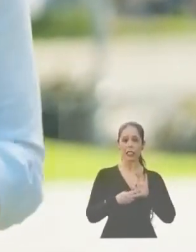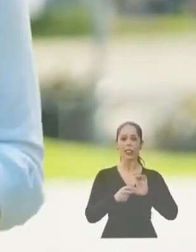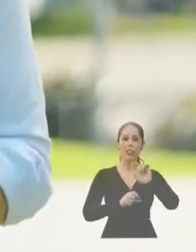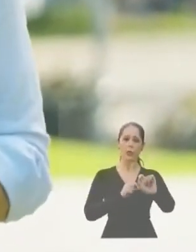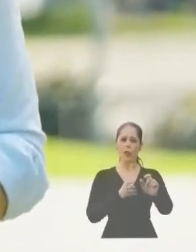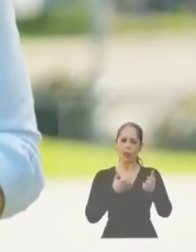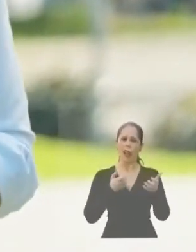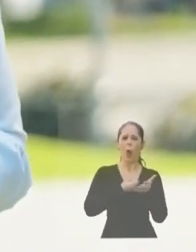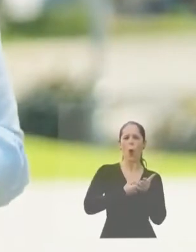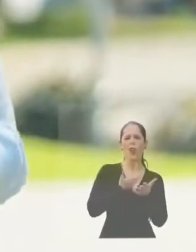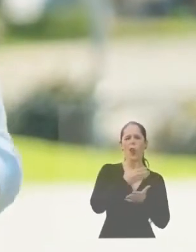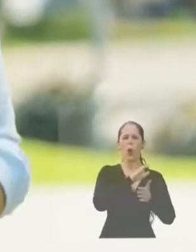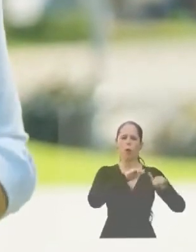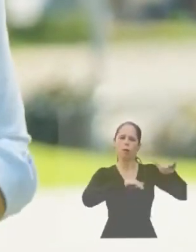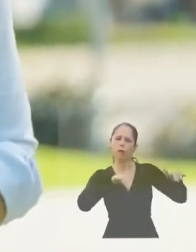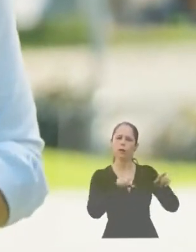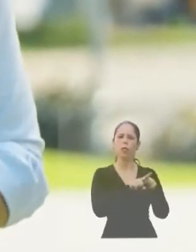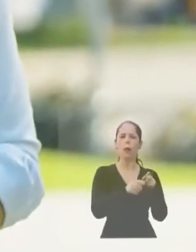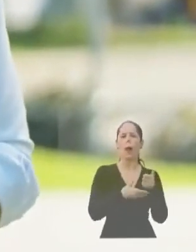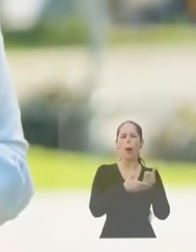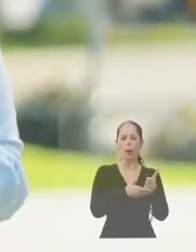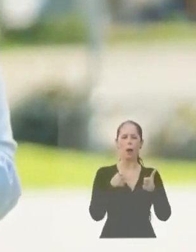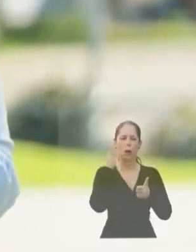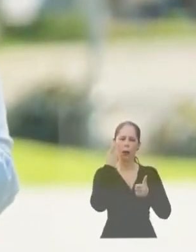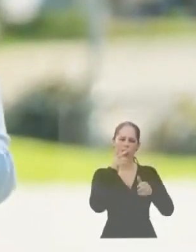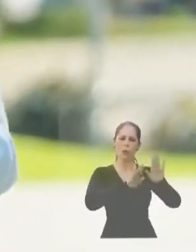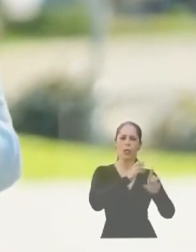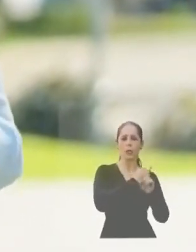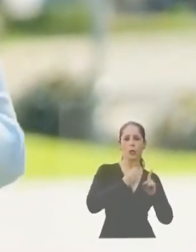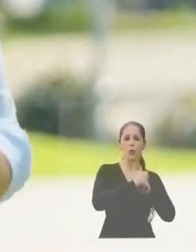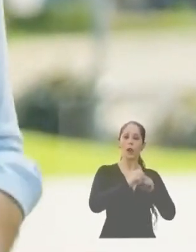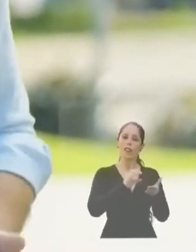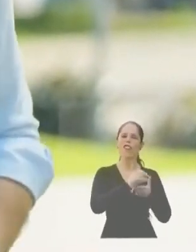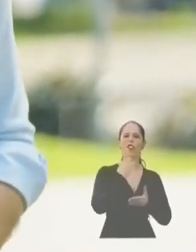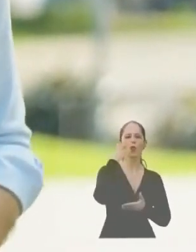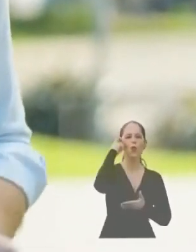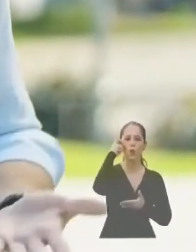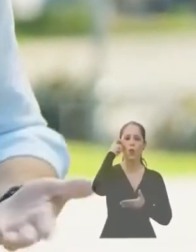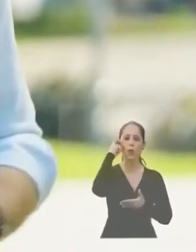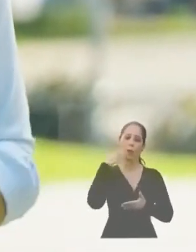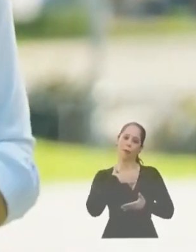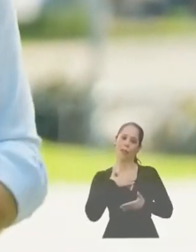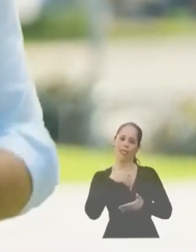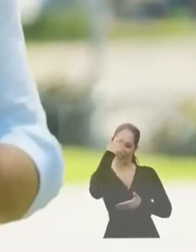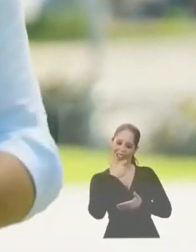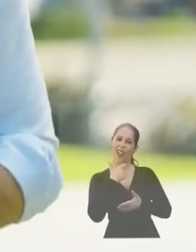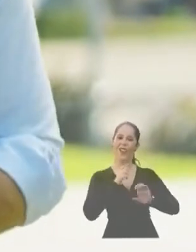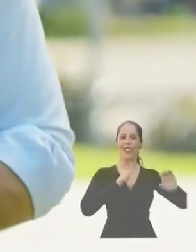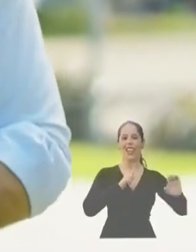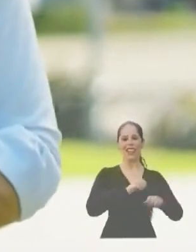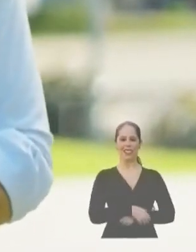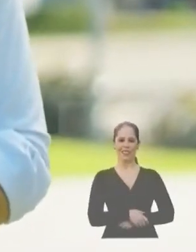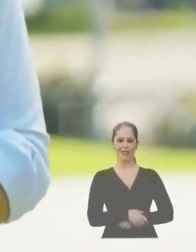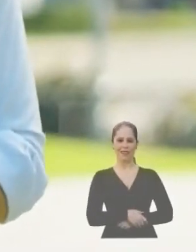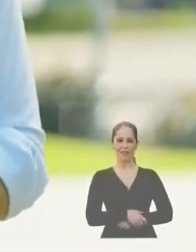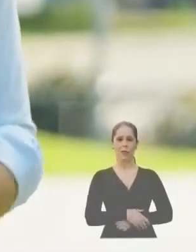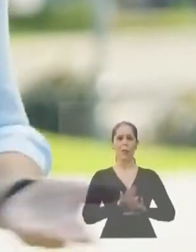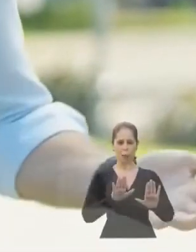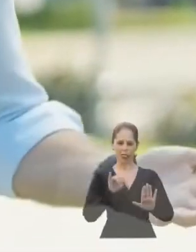querer combater desigualdades, apoiar políticas de proteção social e investir em cultura, muito prazer, eu sou de